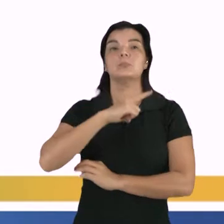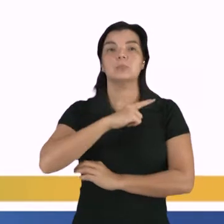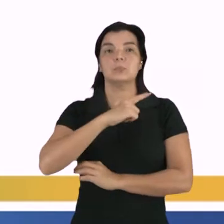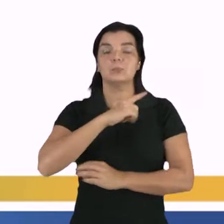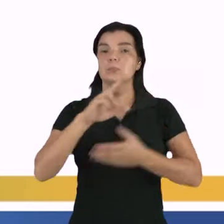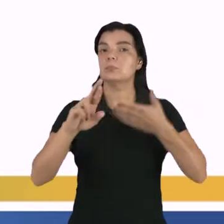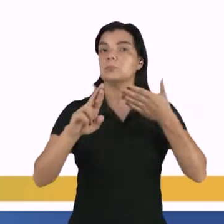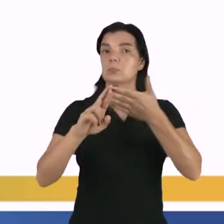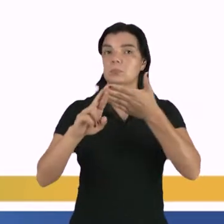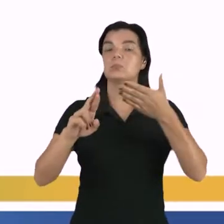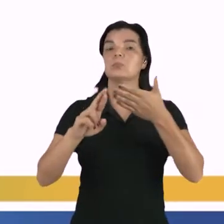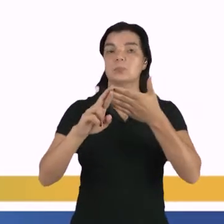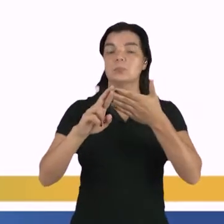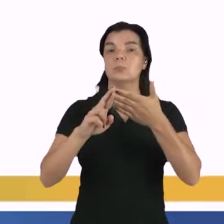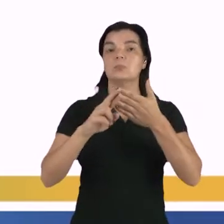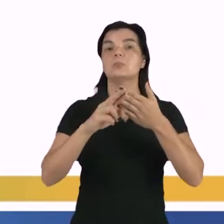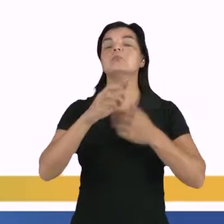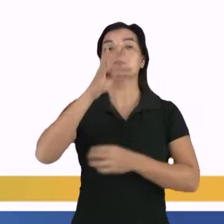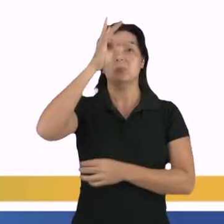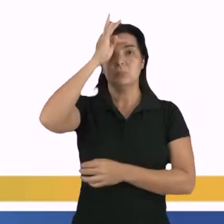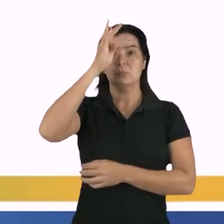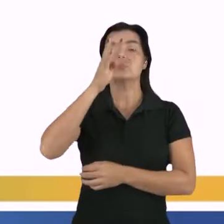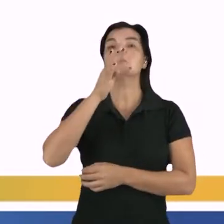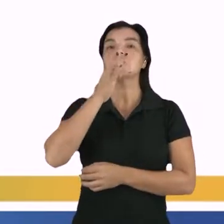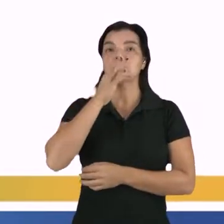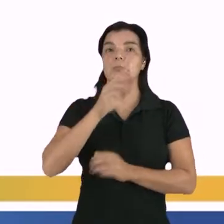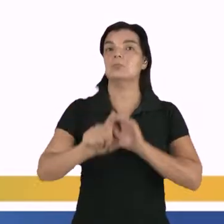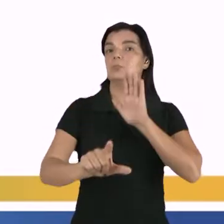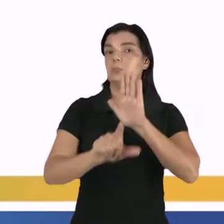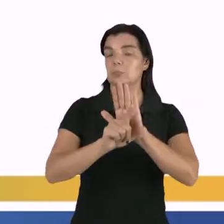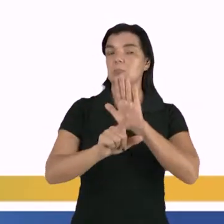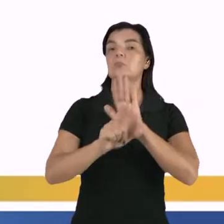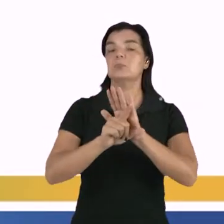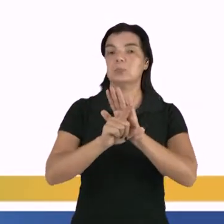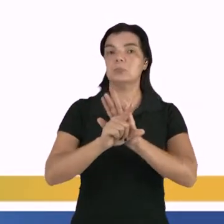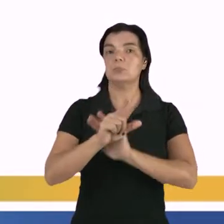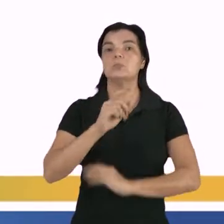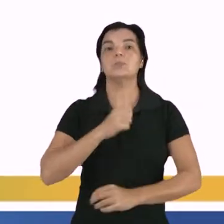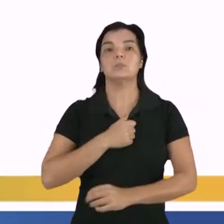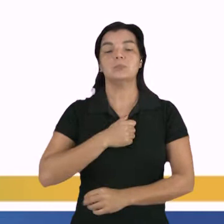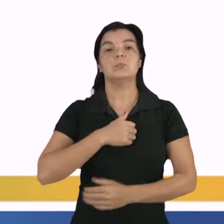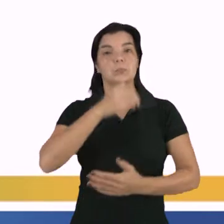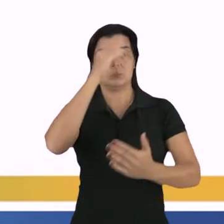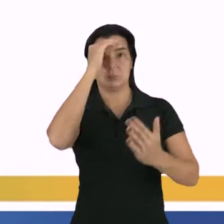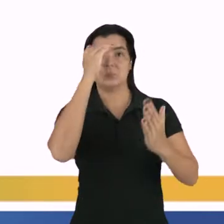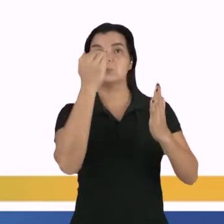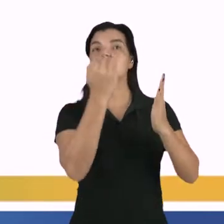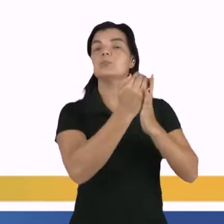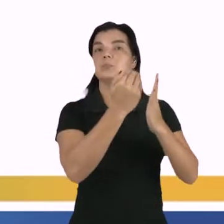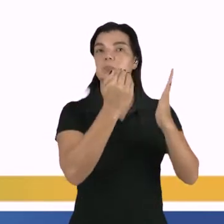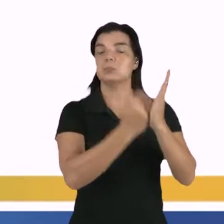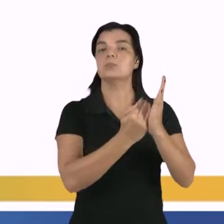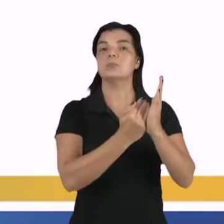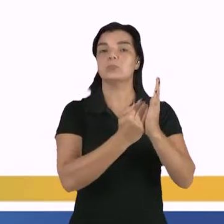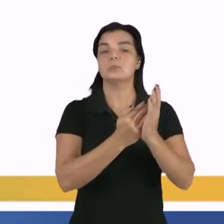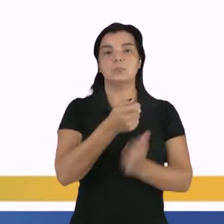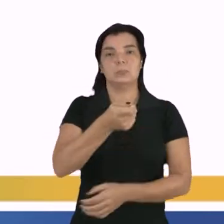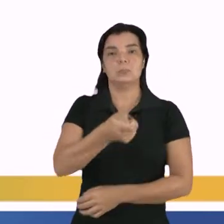tendo como referência, né, a nossa tradição, que é a lei revelada que nós obedecemos,